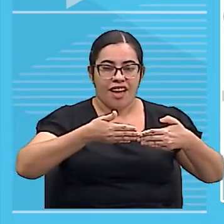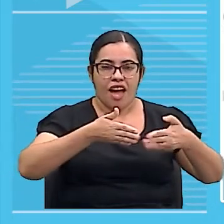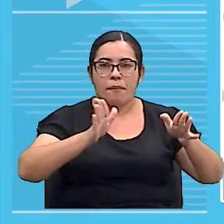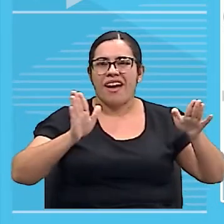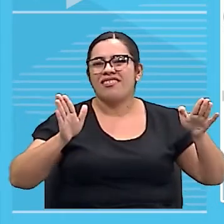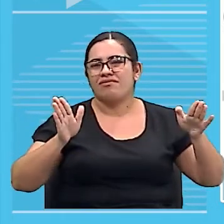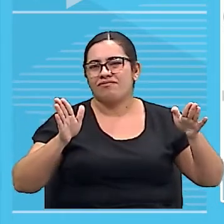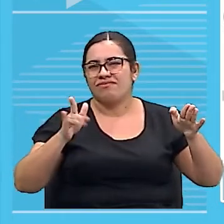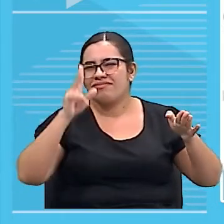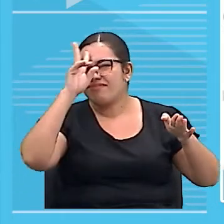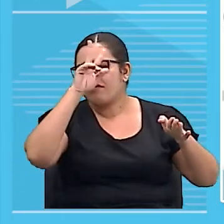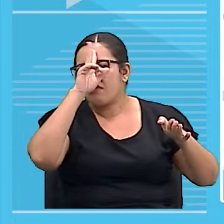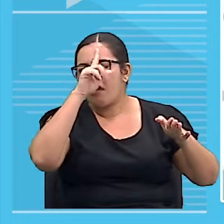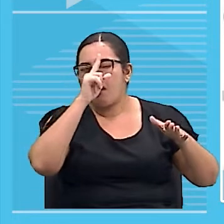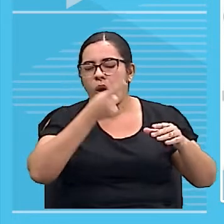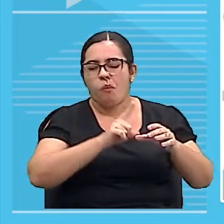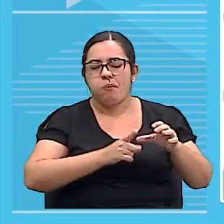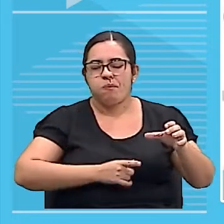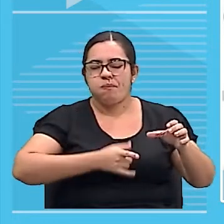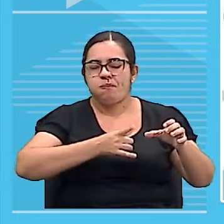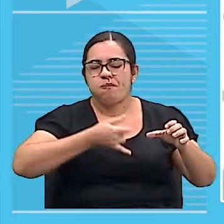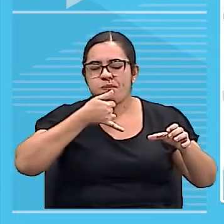lembre professor